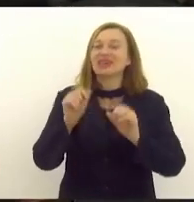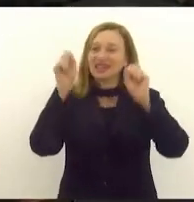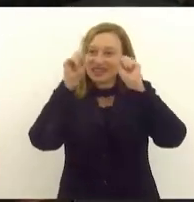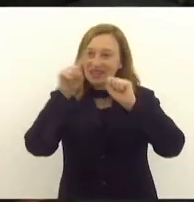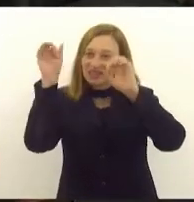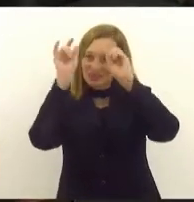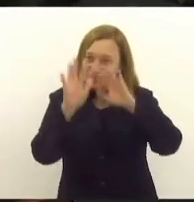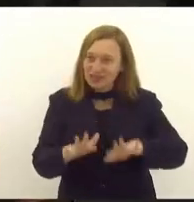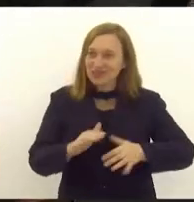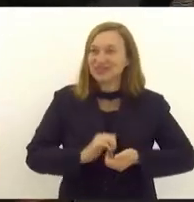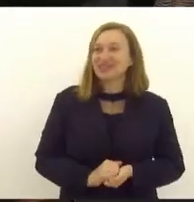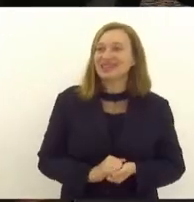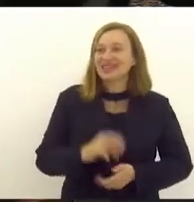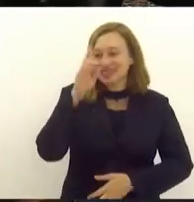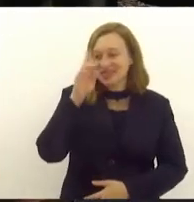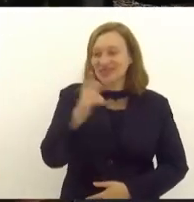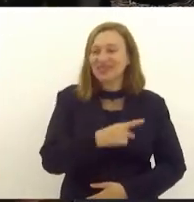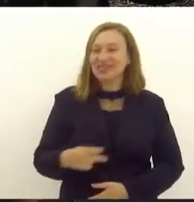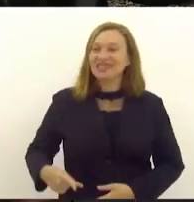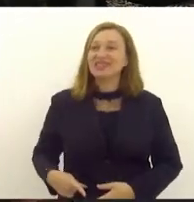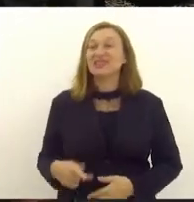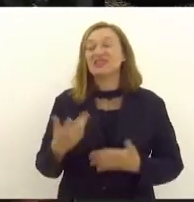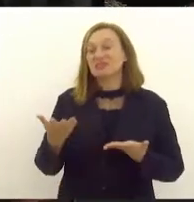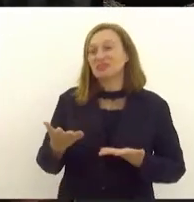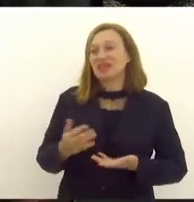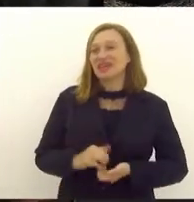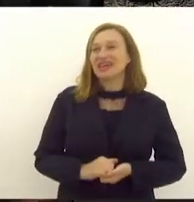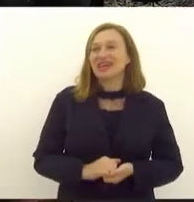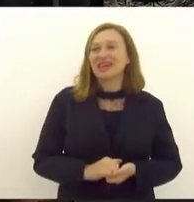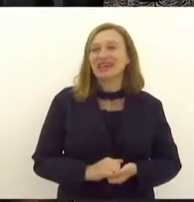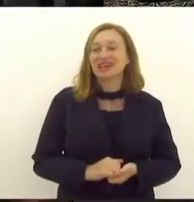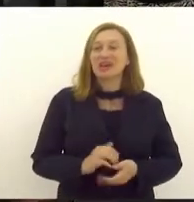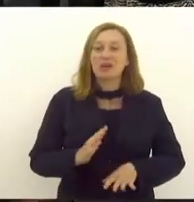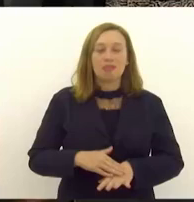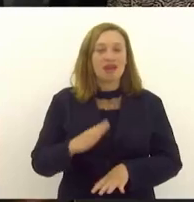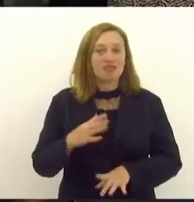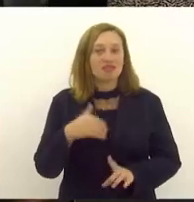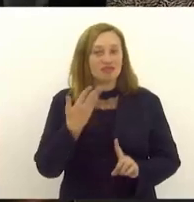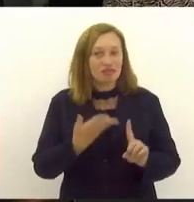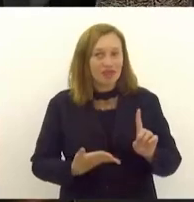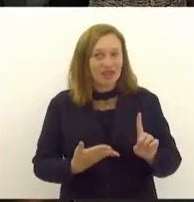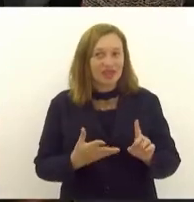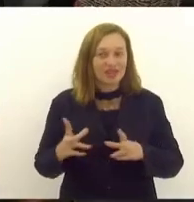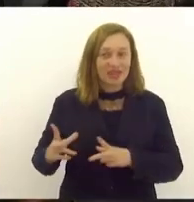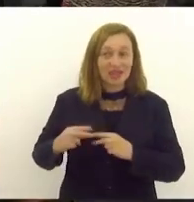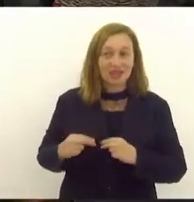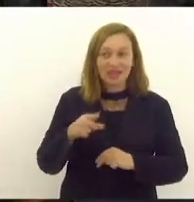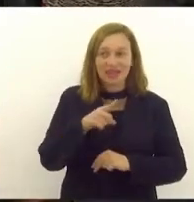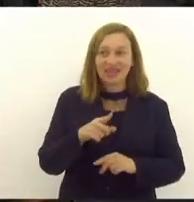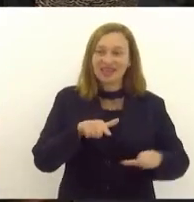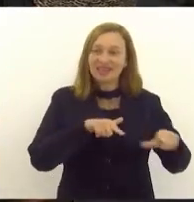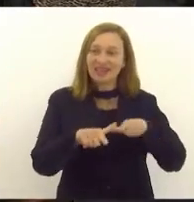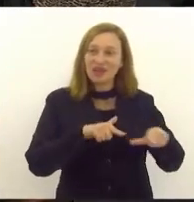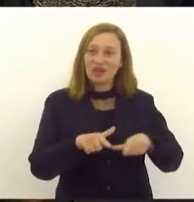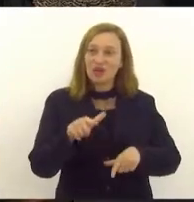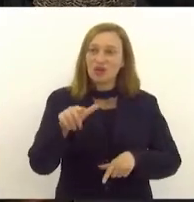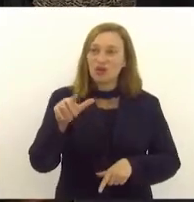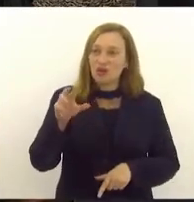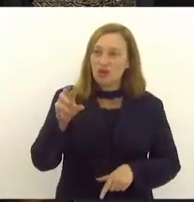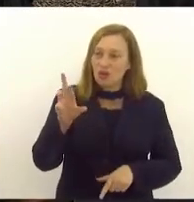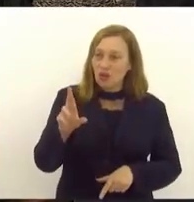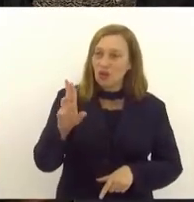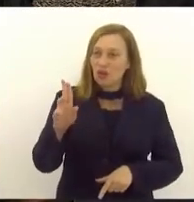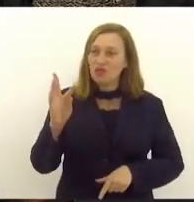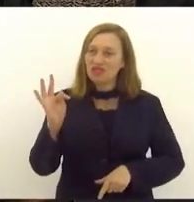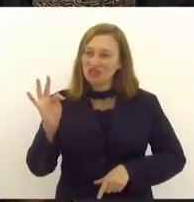abençoe inclusive mais do que merecido de repente os garotos de trabalhar lá no Top né